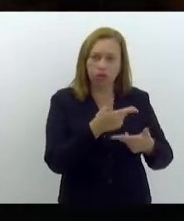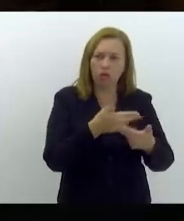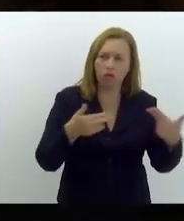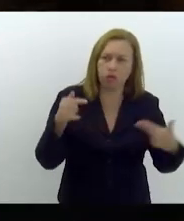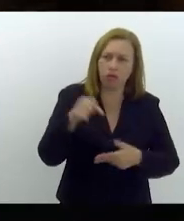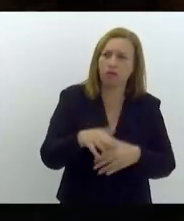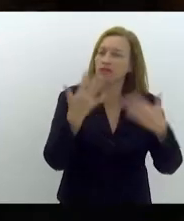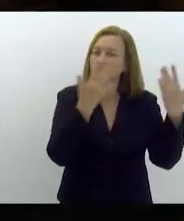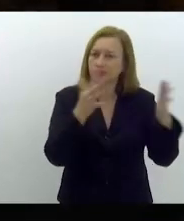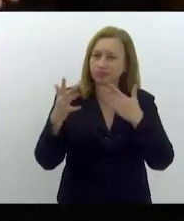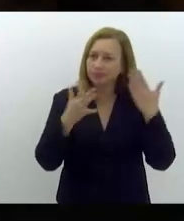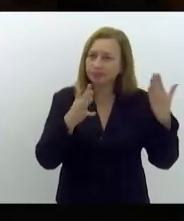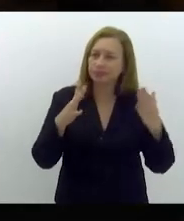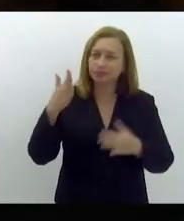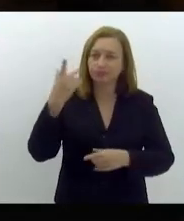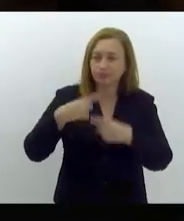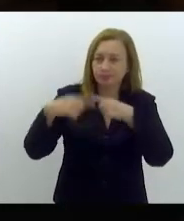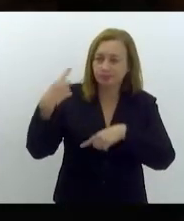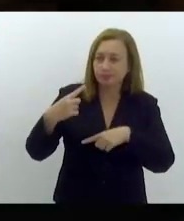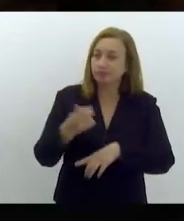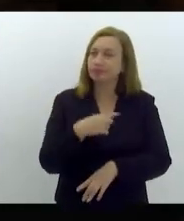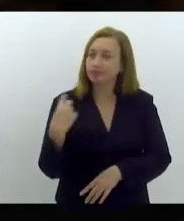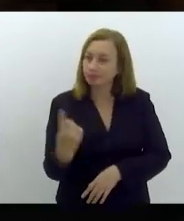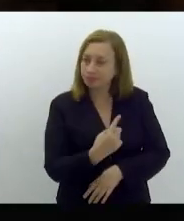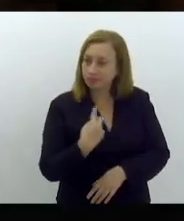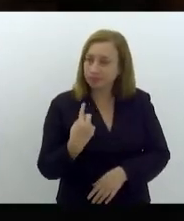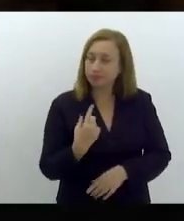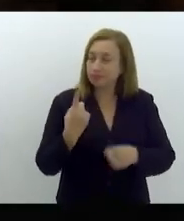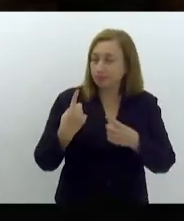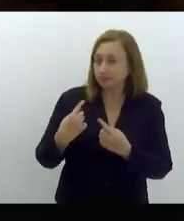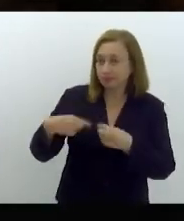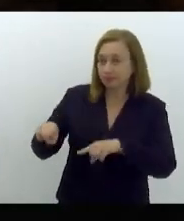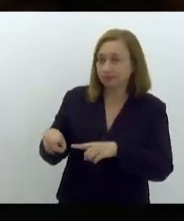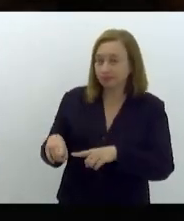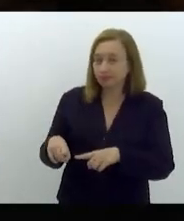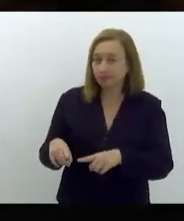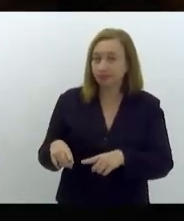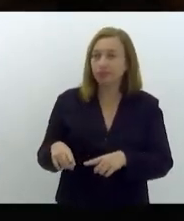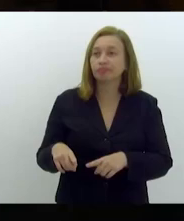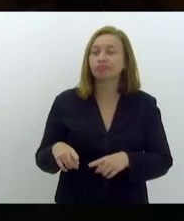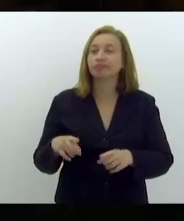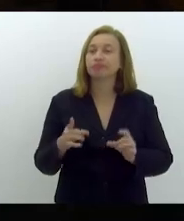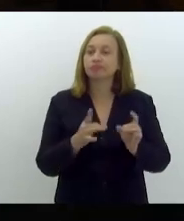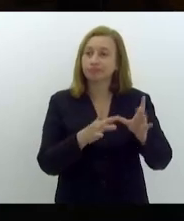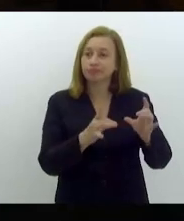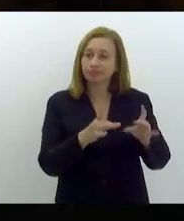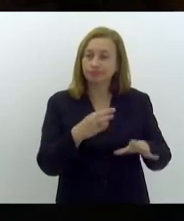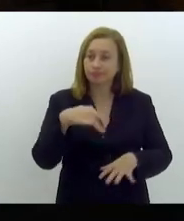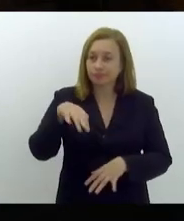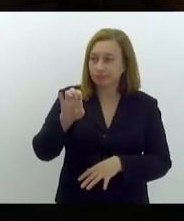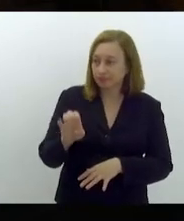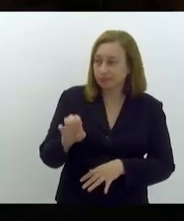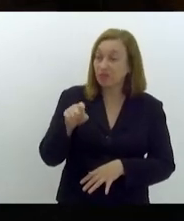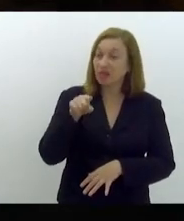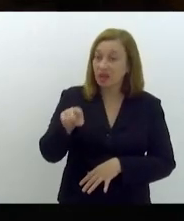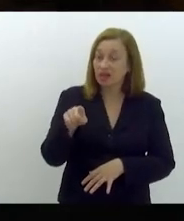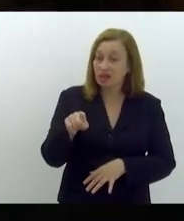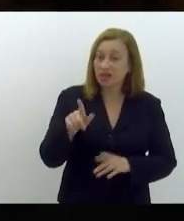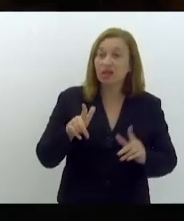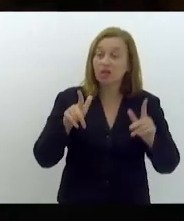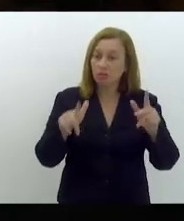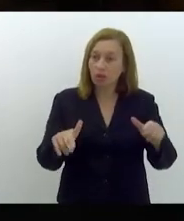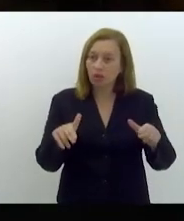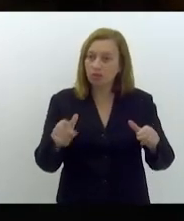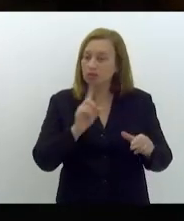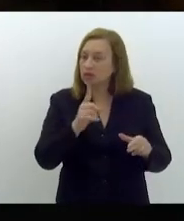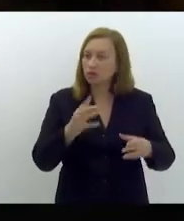aqui aplaudiram que era um sucesso e nós fomos contra a privatização da Cedae essa mesma CEDAE não